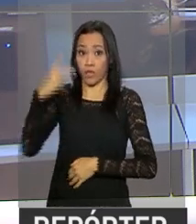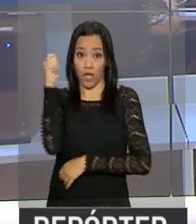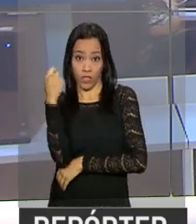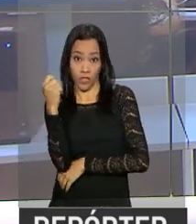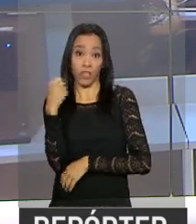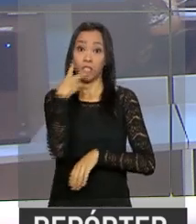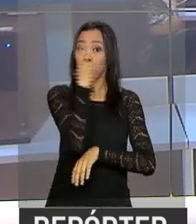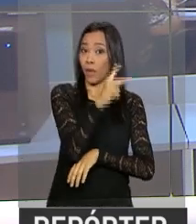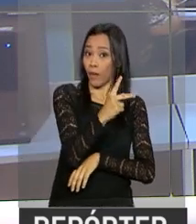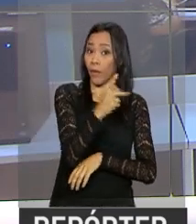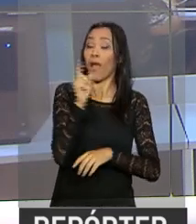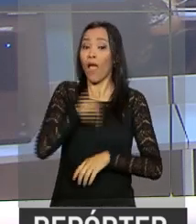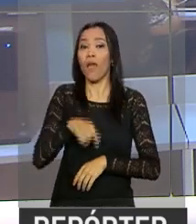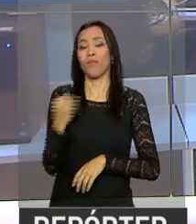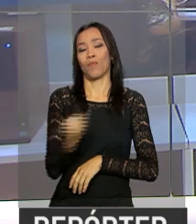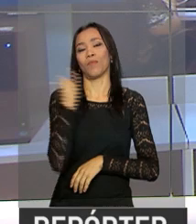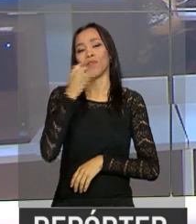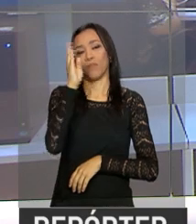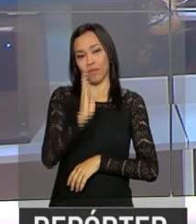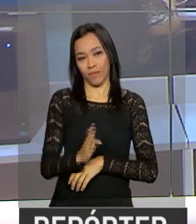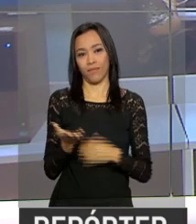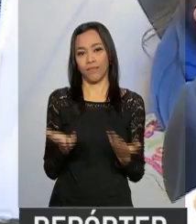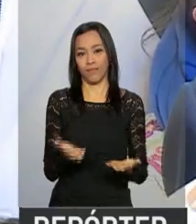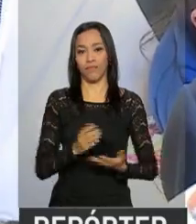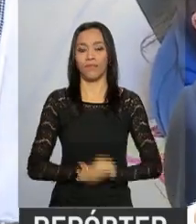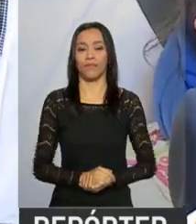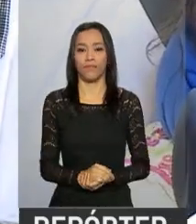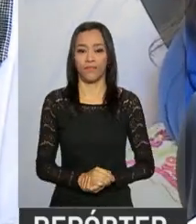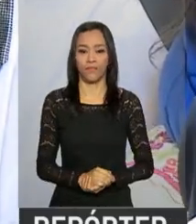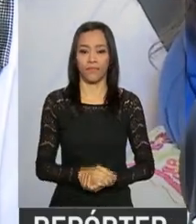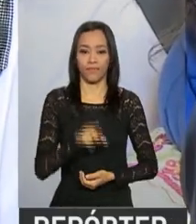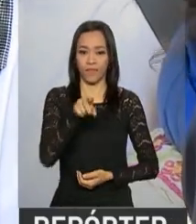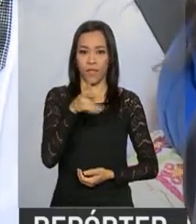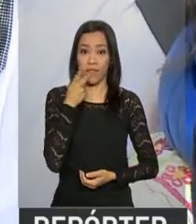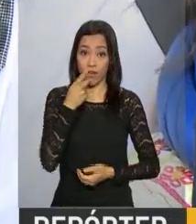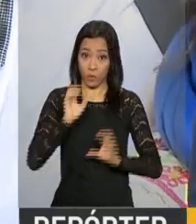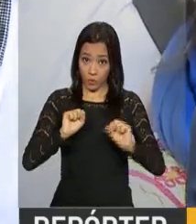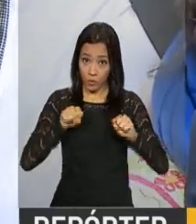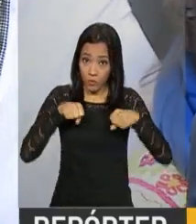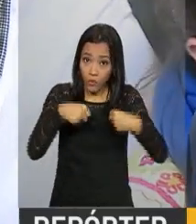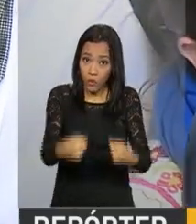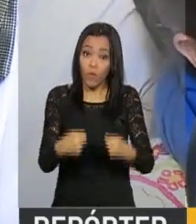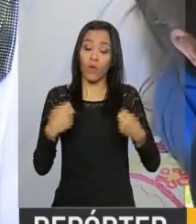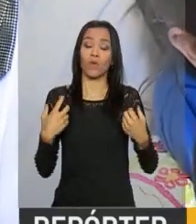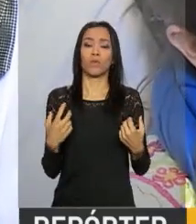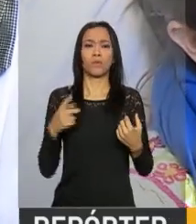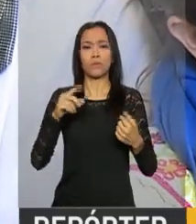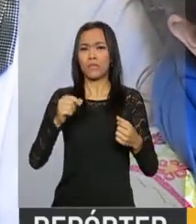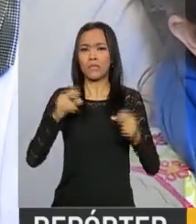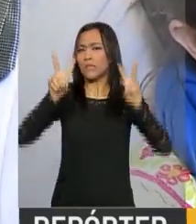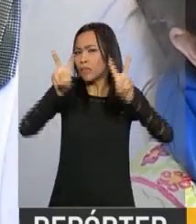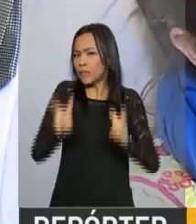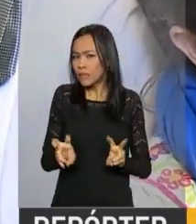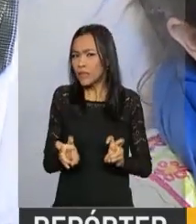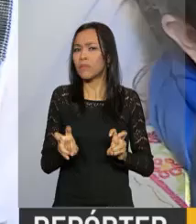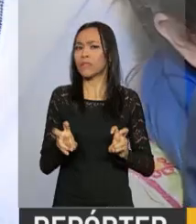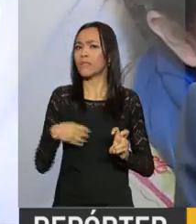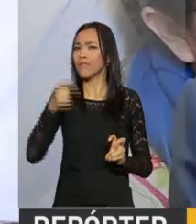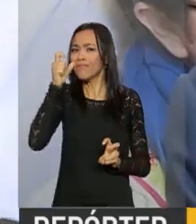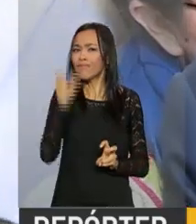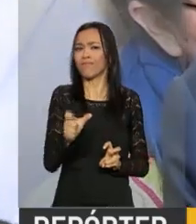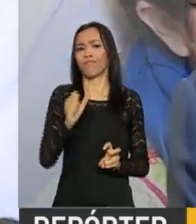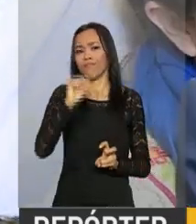são importantes para o Brasil neste momento. Um esforço enorme em função de questões que interessam ao Brasil. Para quê?